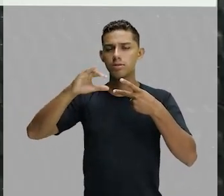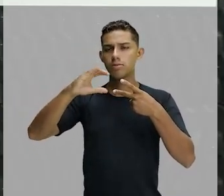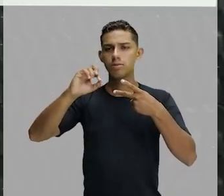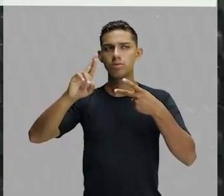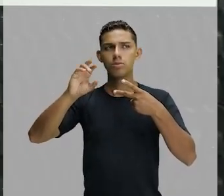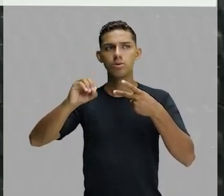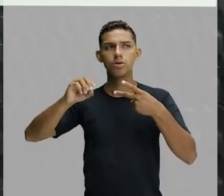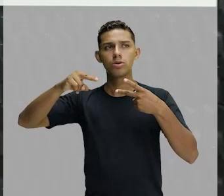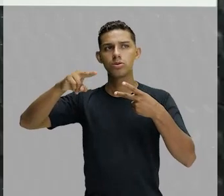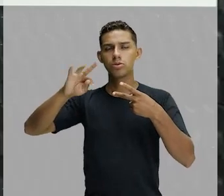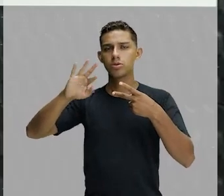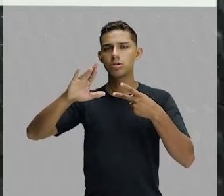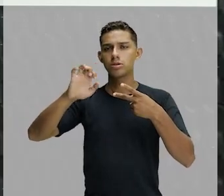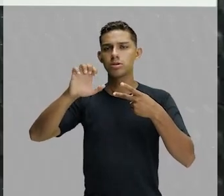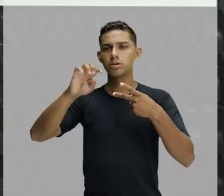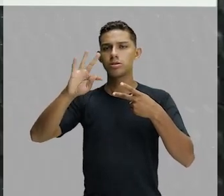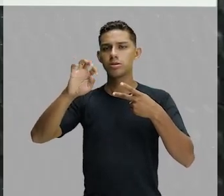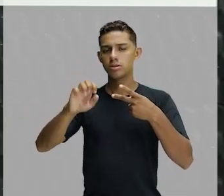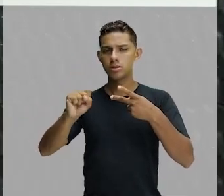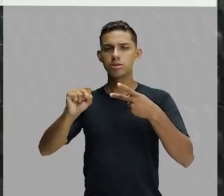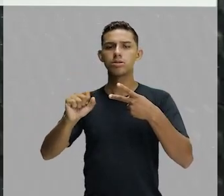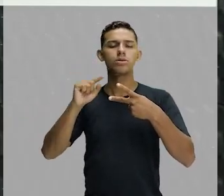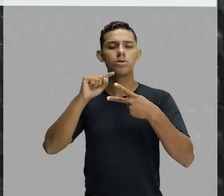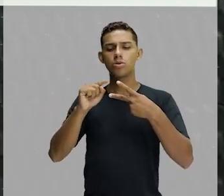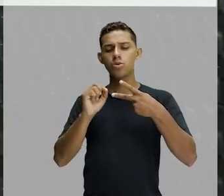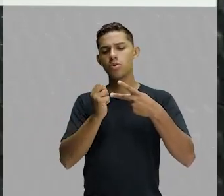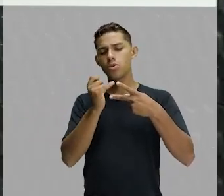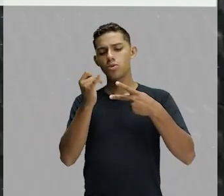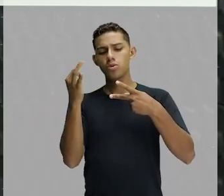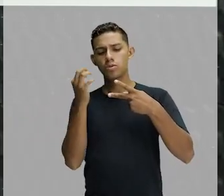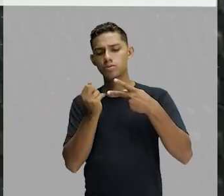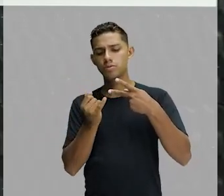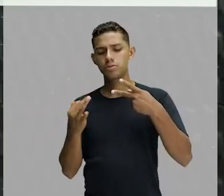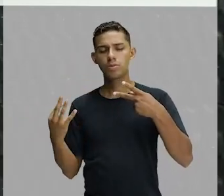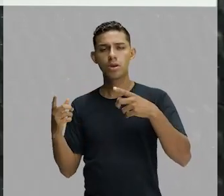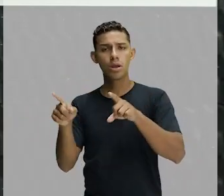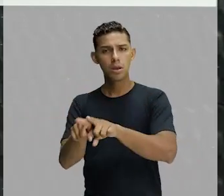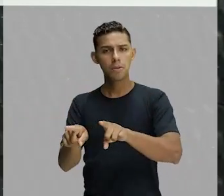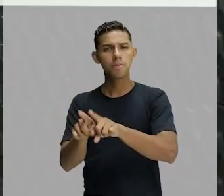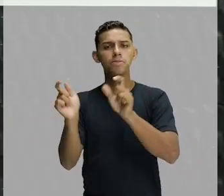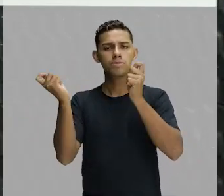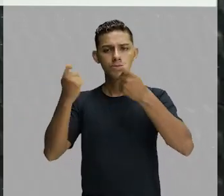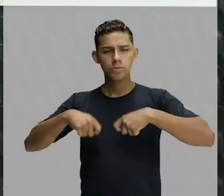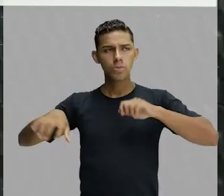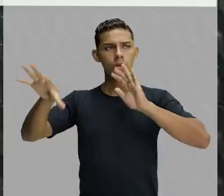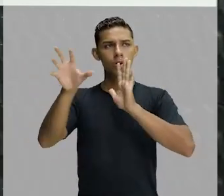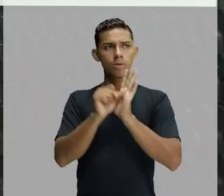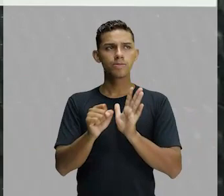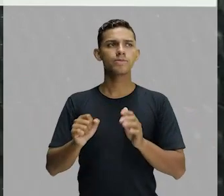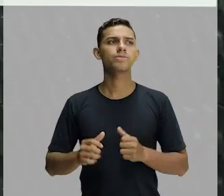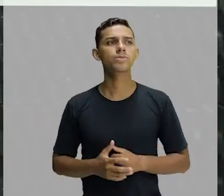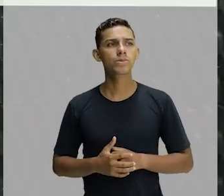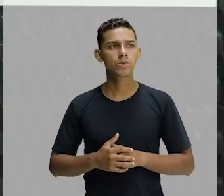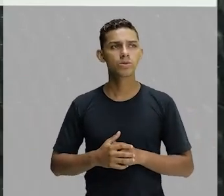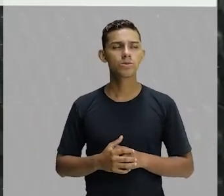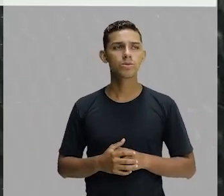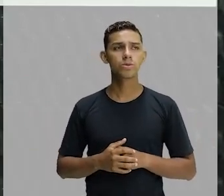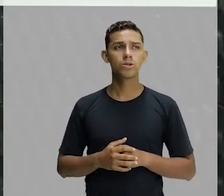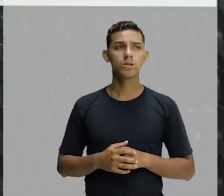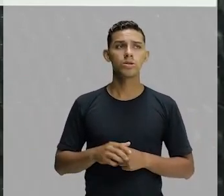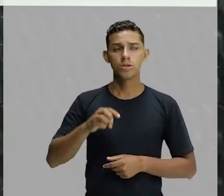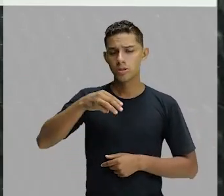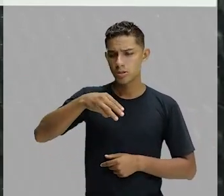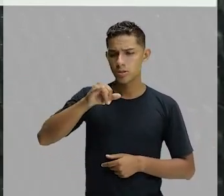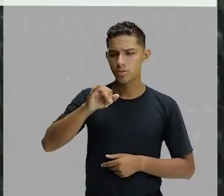com a quantidade de nutrientes, a quantidade com que eles têm que ser absorvidos. Por exemplo,